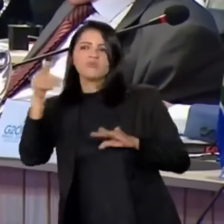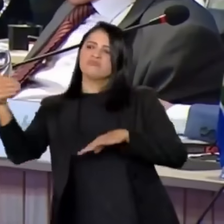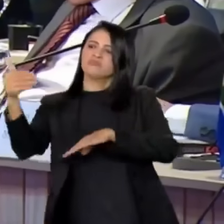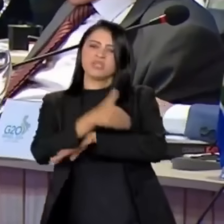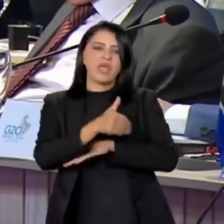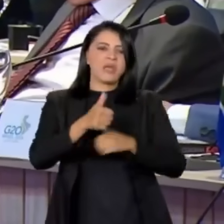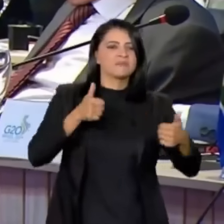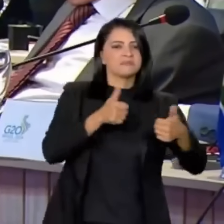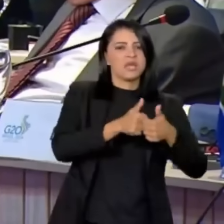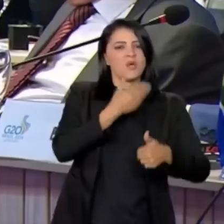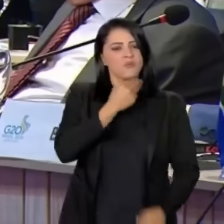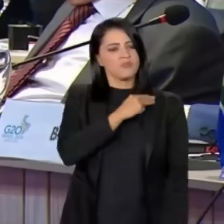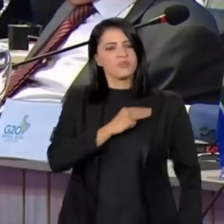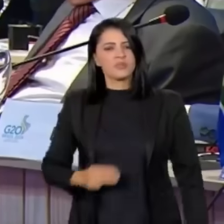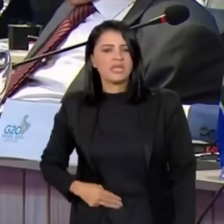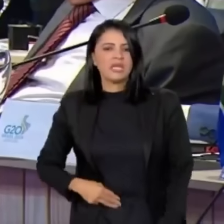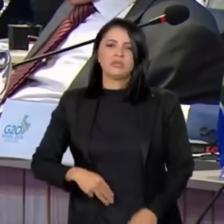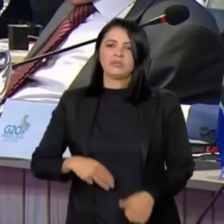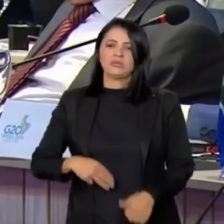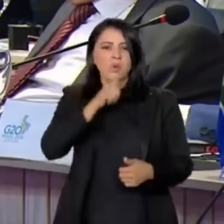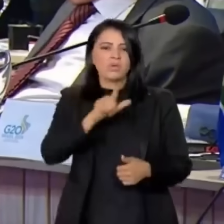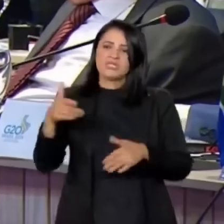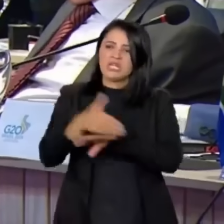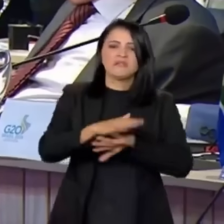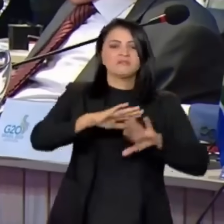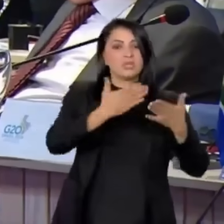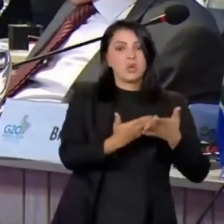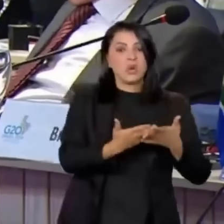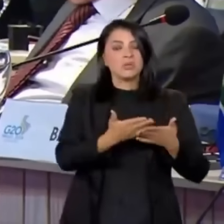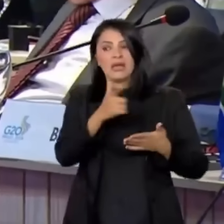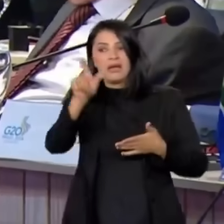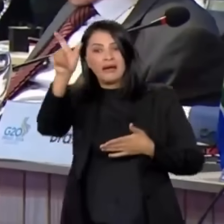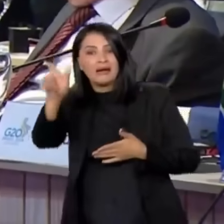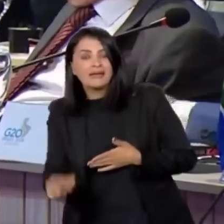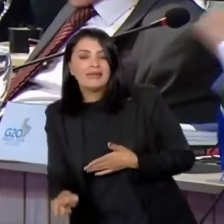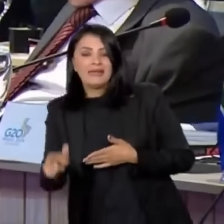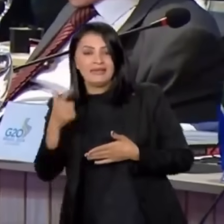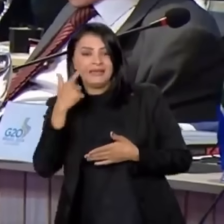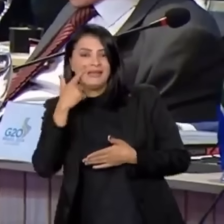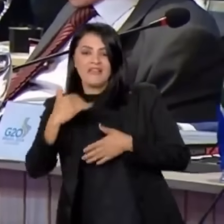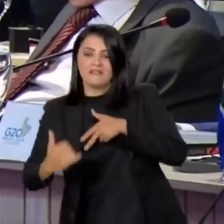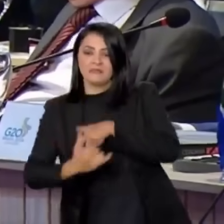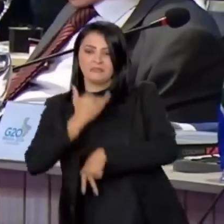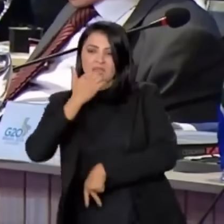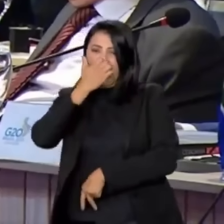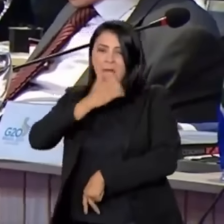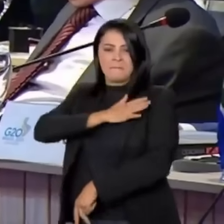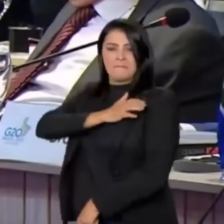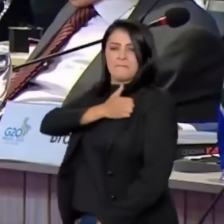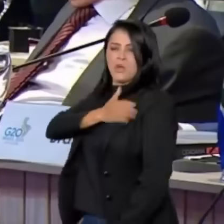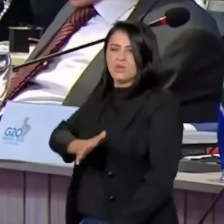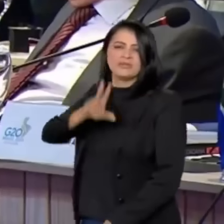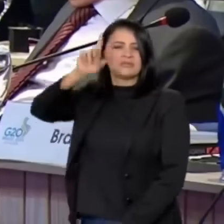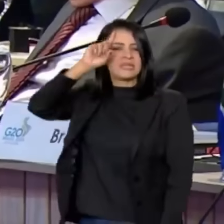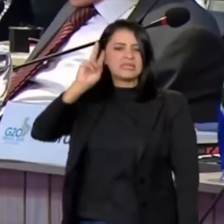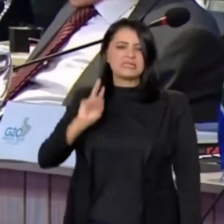perto de ministros, aqueles que não conseguem chegar numa escola, aqueles que são vítimas de preconceito todo santo